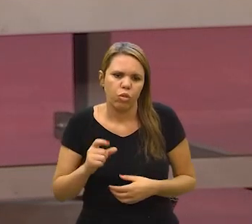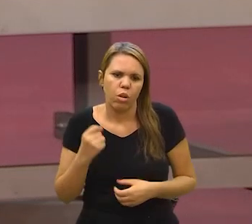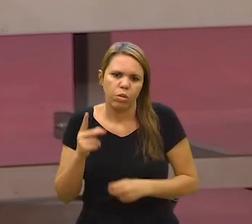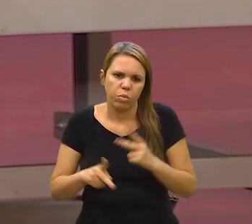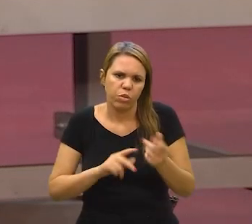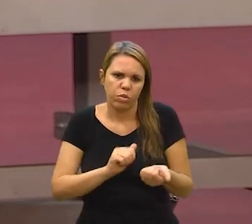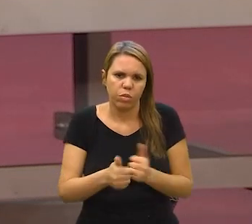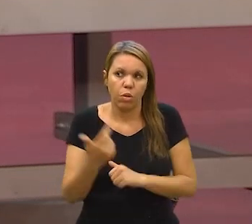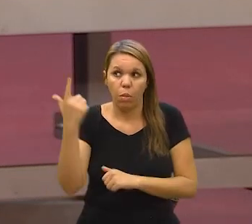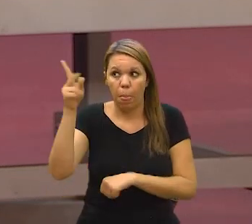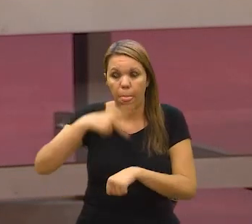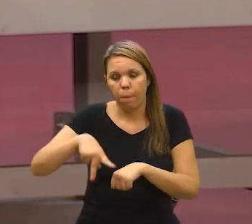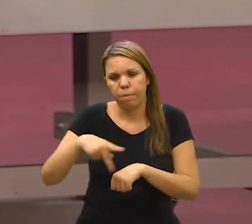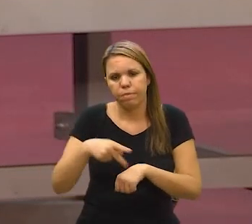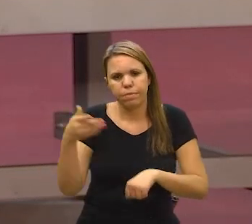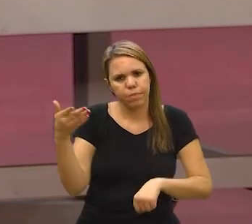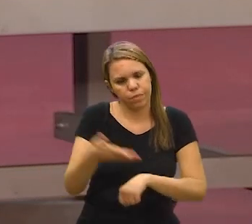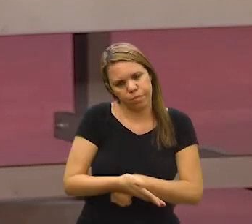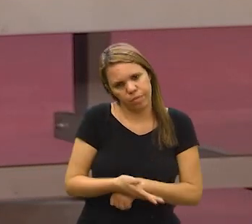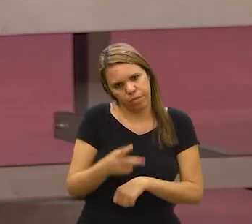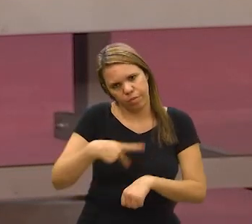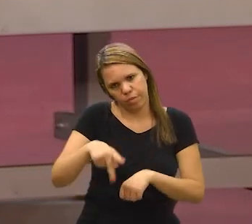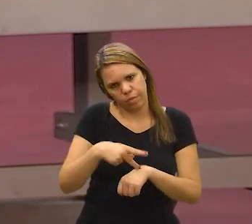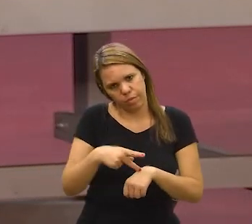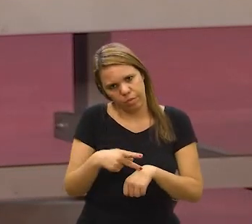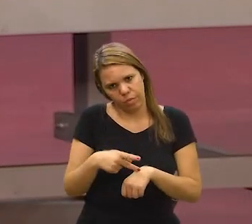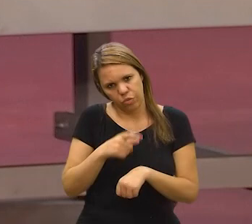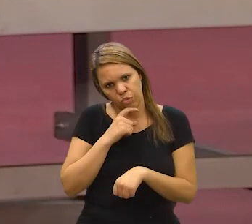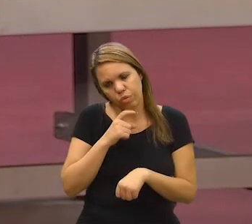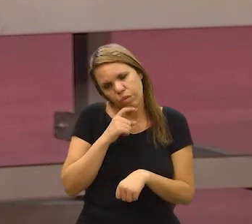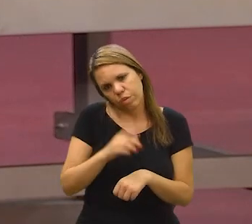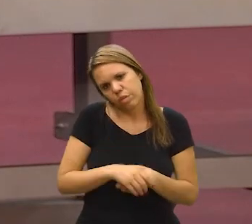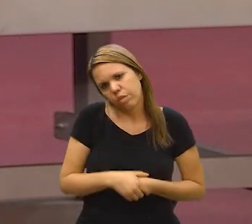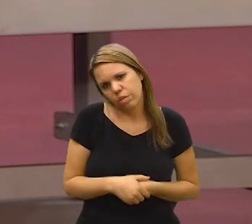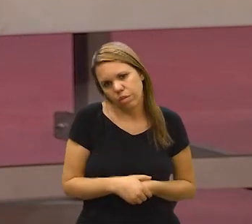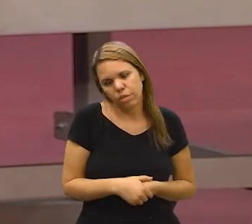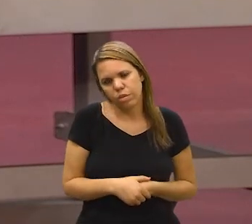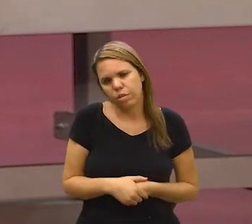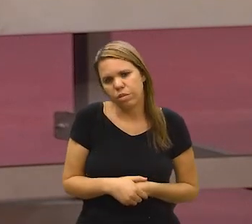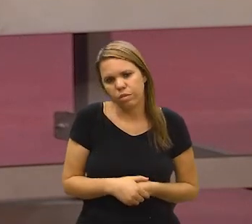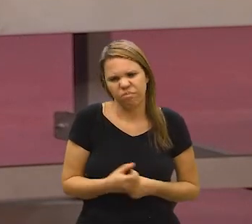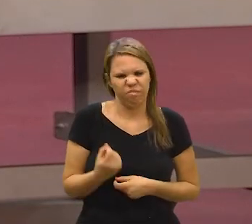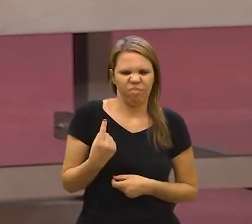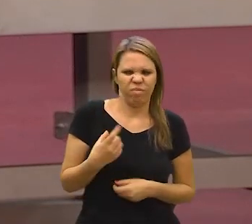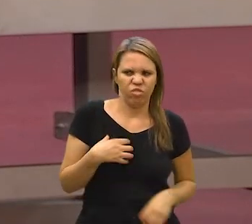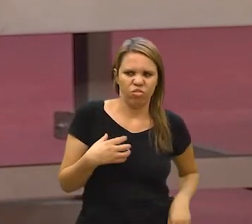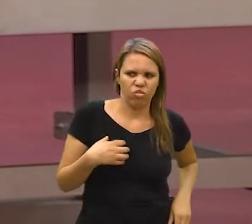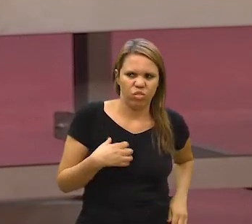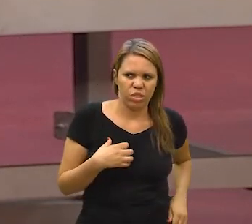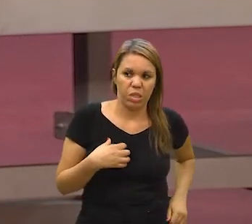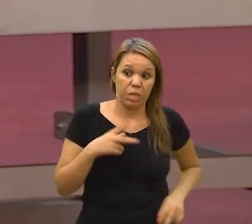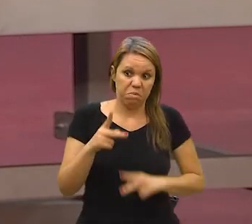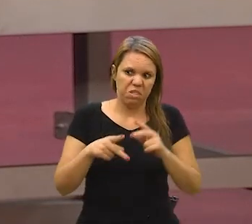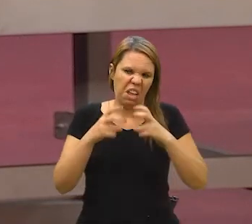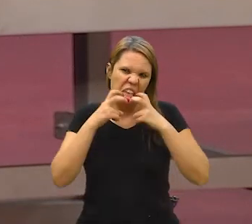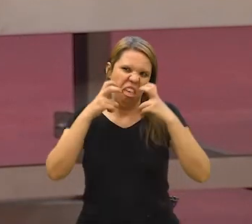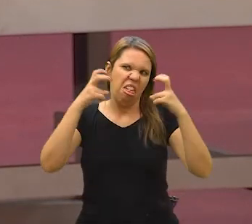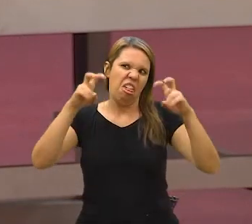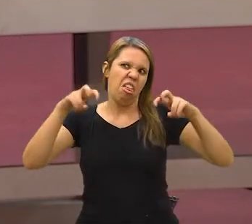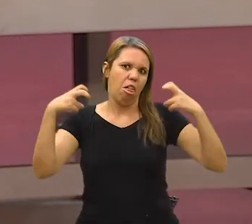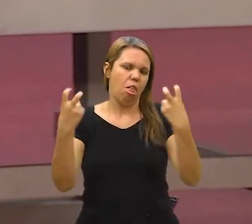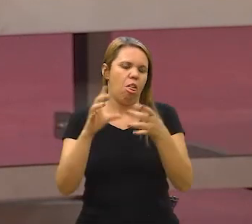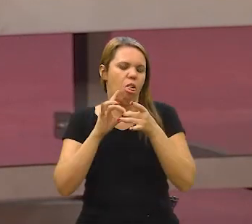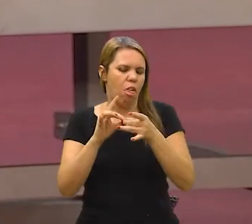que tem atletas que vêm de outros países, né, principalmente os países assim mais frios, né, que eles estranham com uma torcida tão